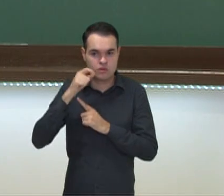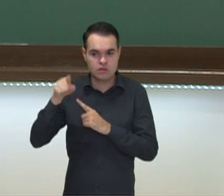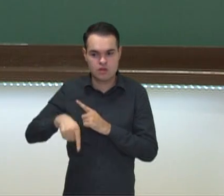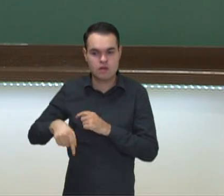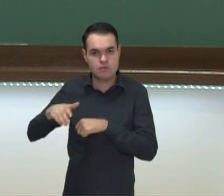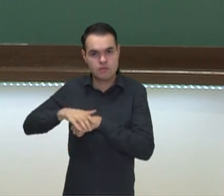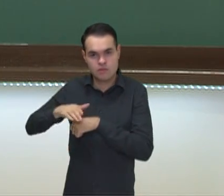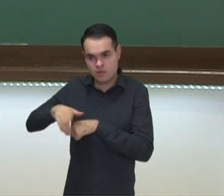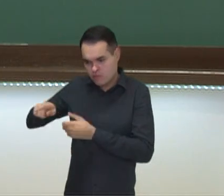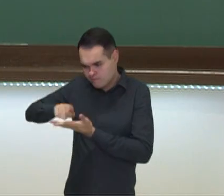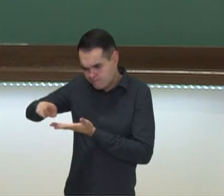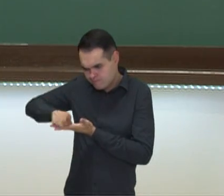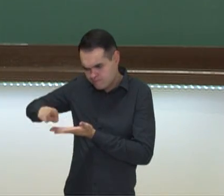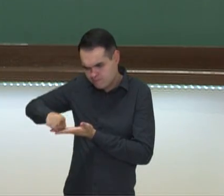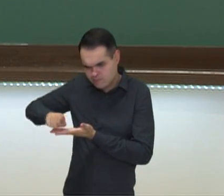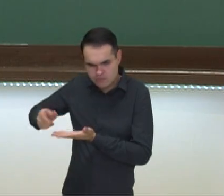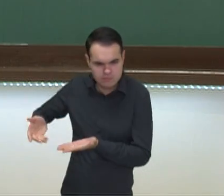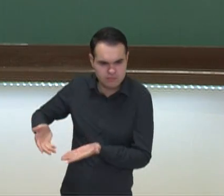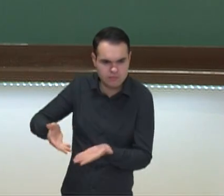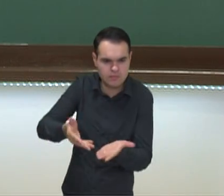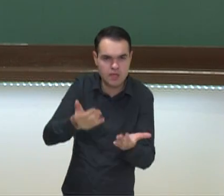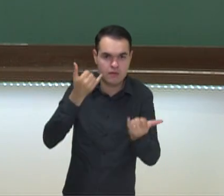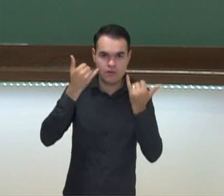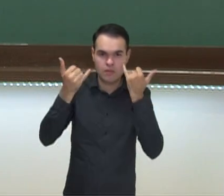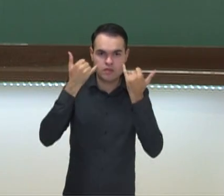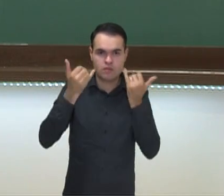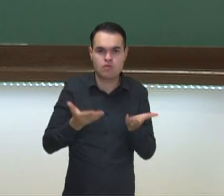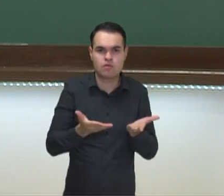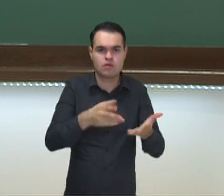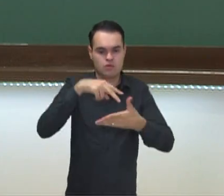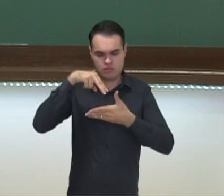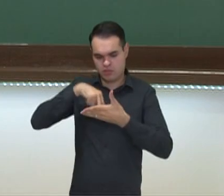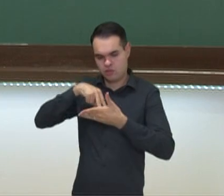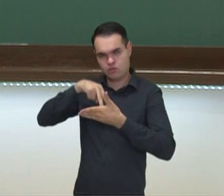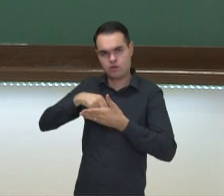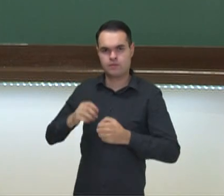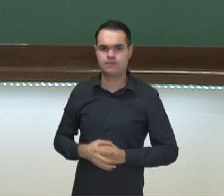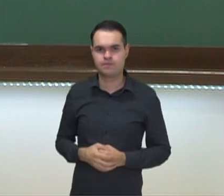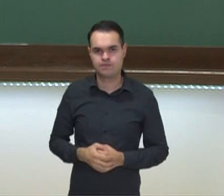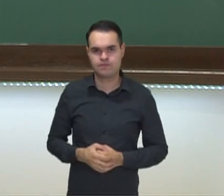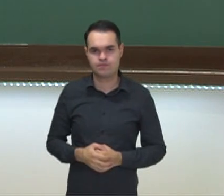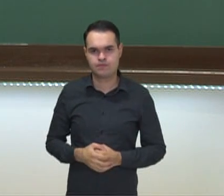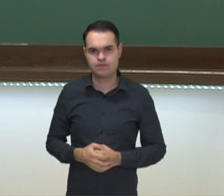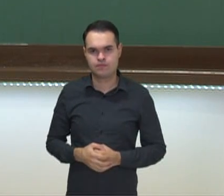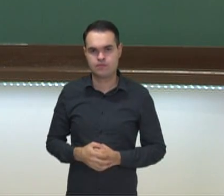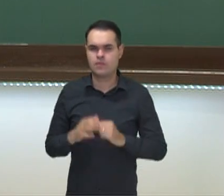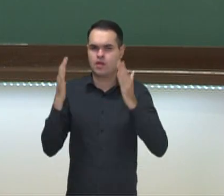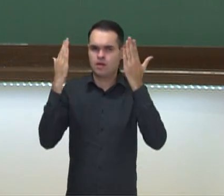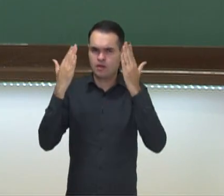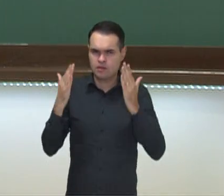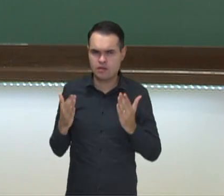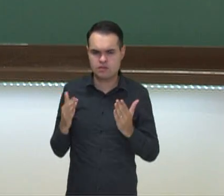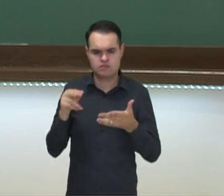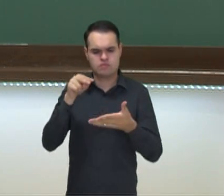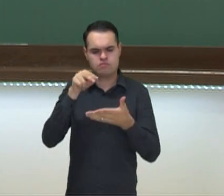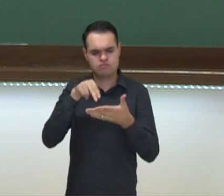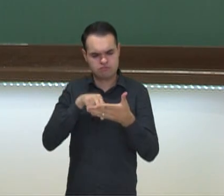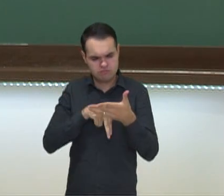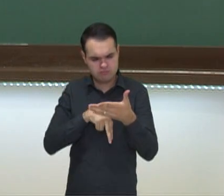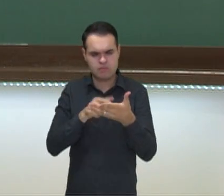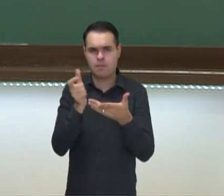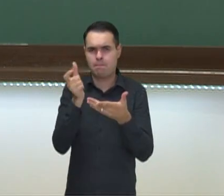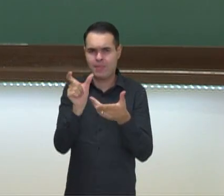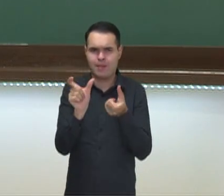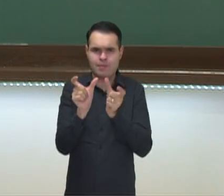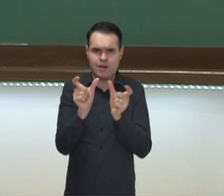essa informação até o seu leitor. Então, sim, a análise dessa linguagem, as palavras que ele optou, que